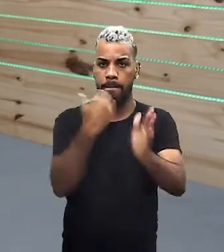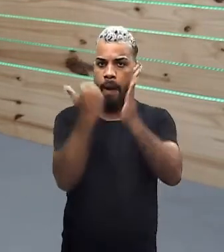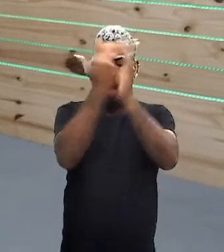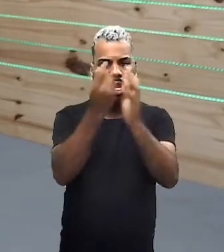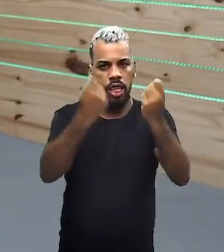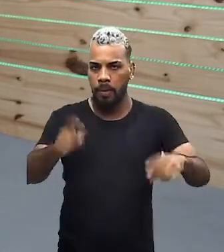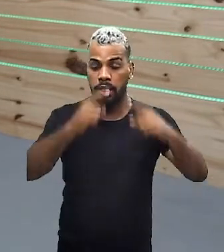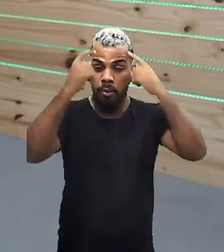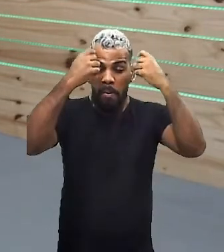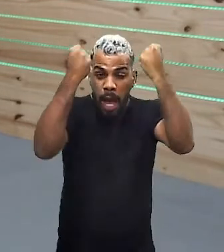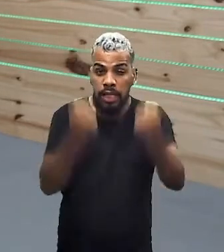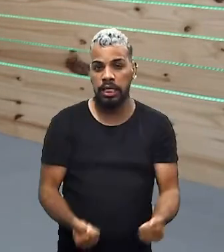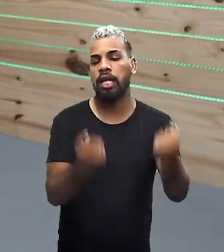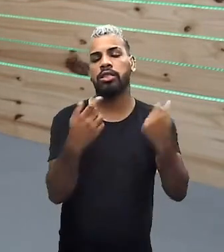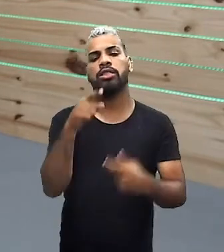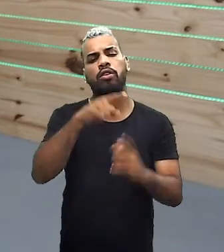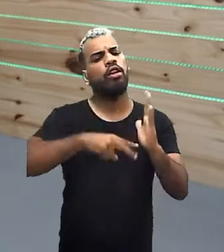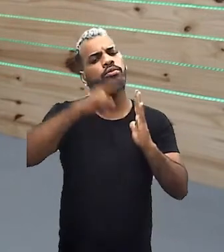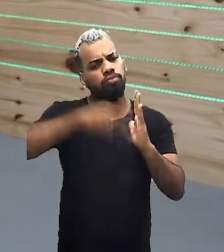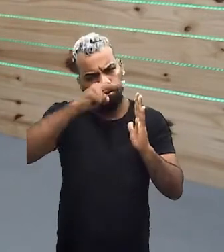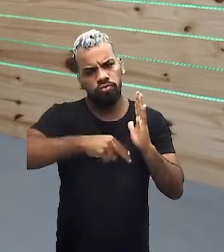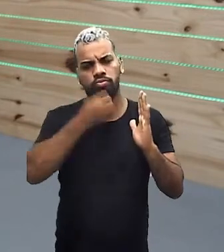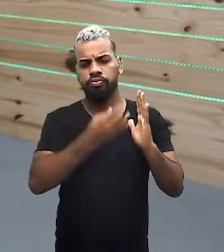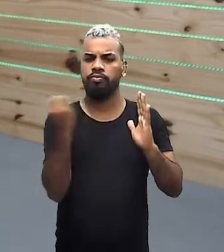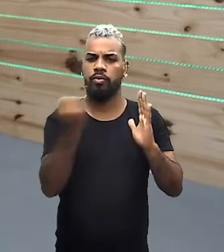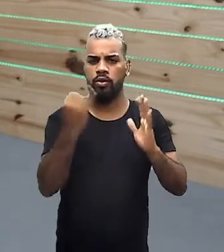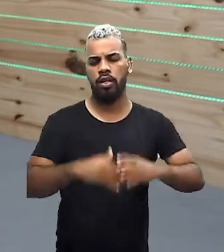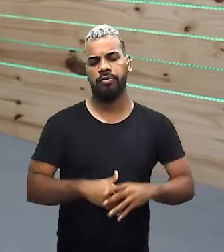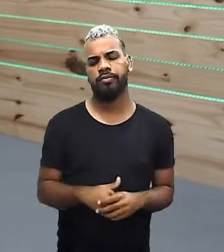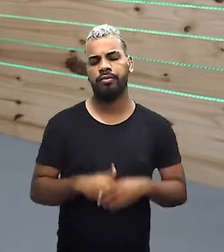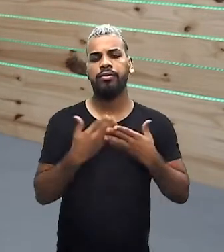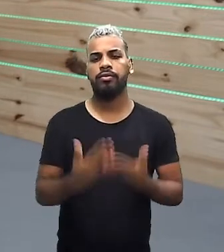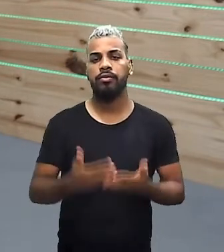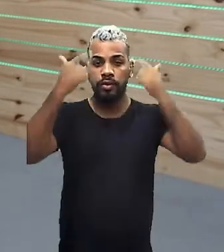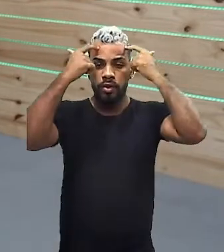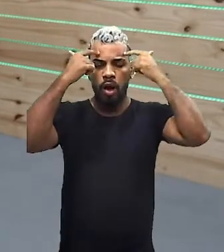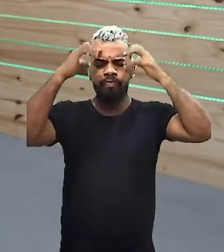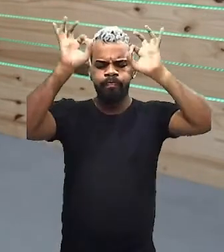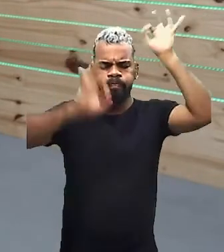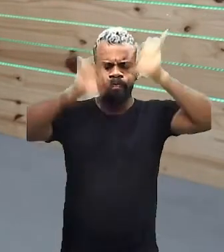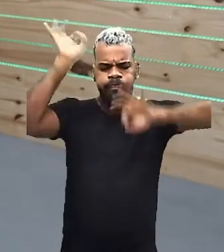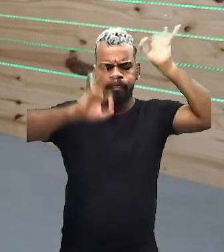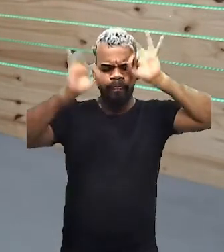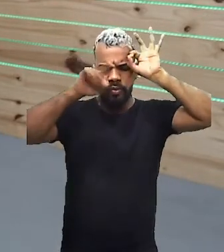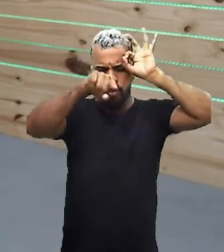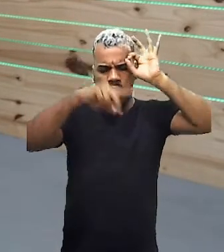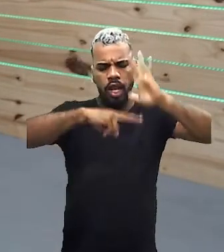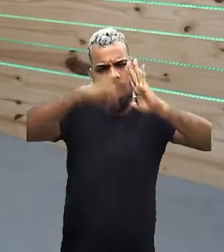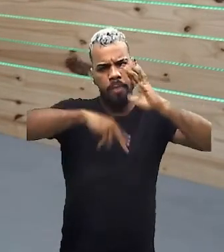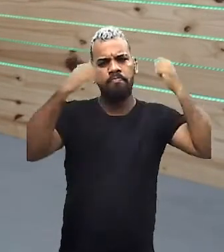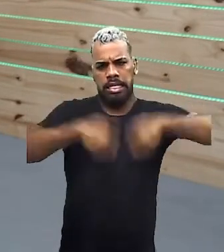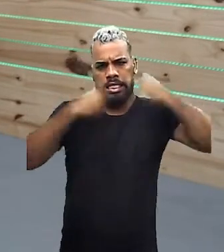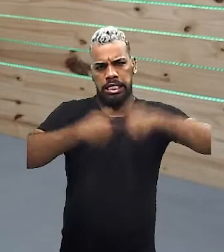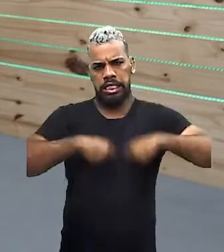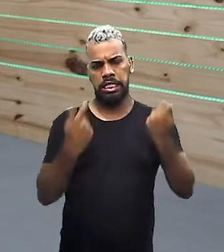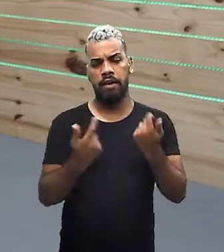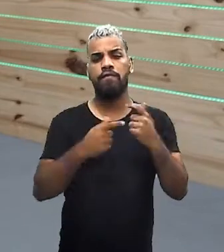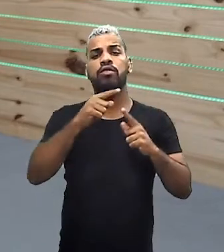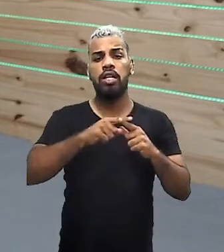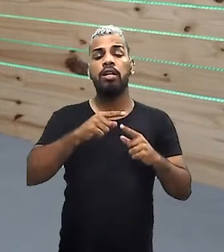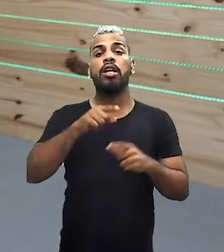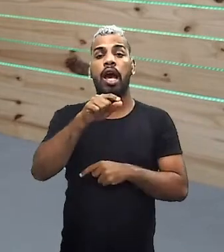e procura ler o máximo que você puder. Educa essa tua visão para leitura. Você vai ler muito no primeiro dia